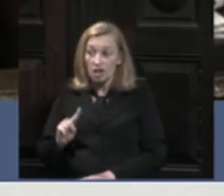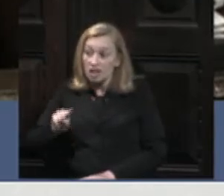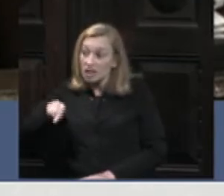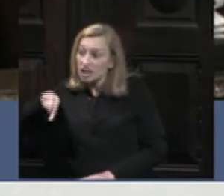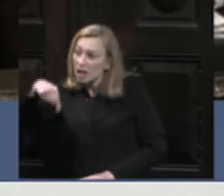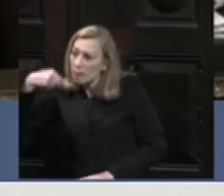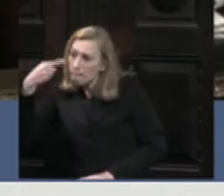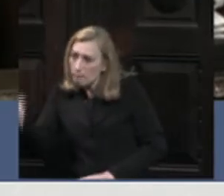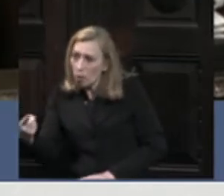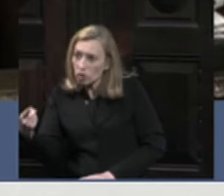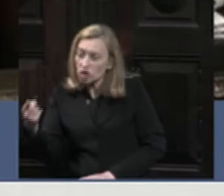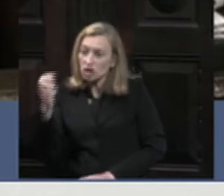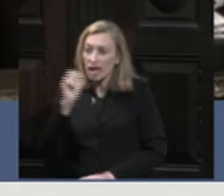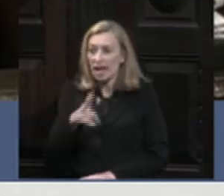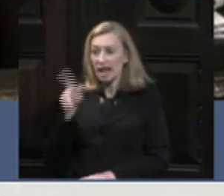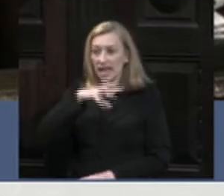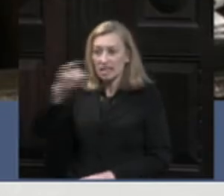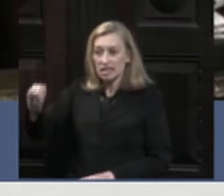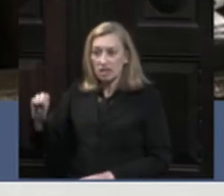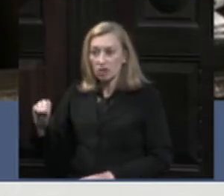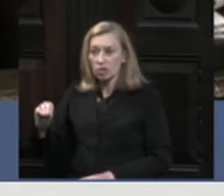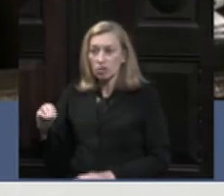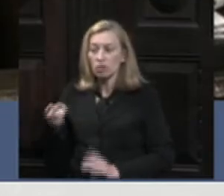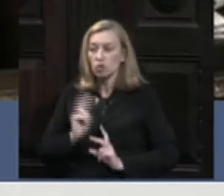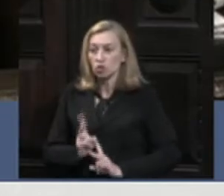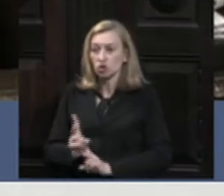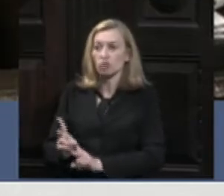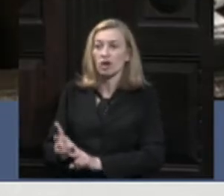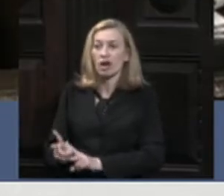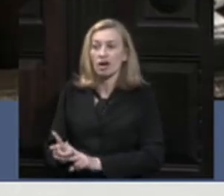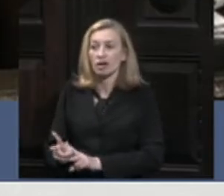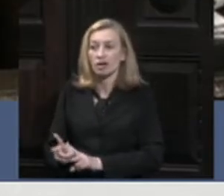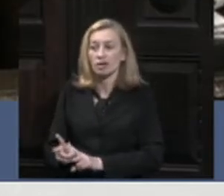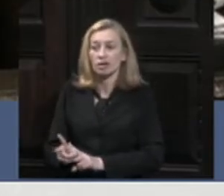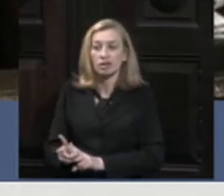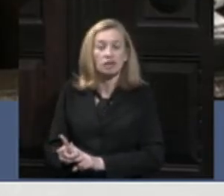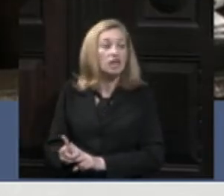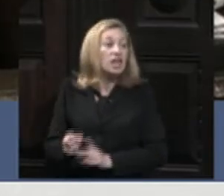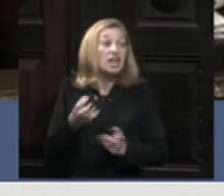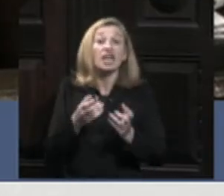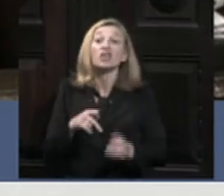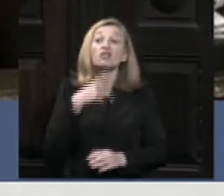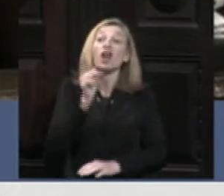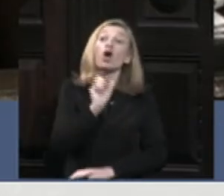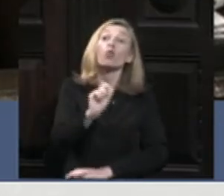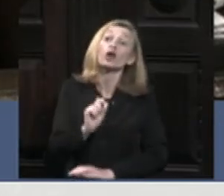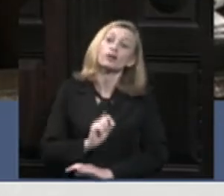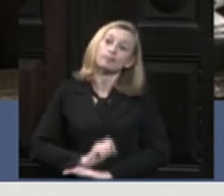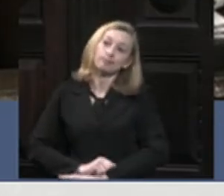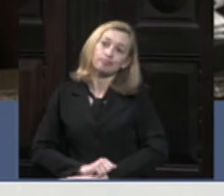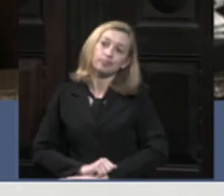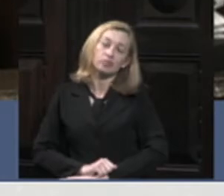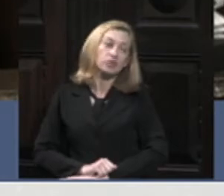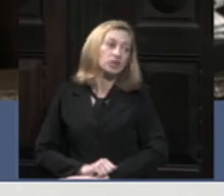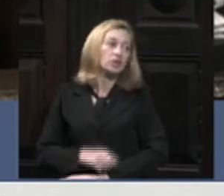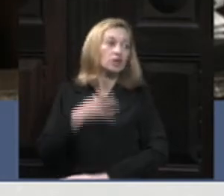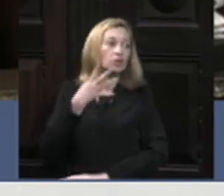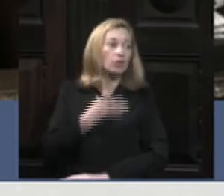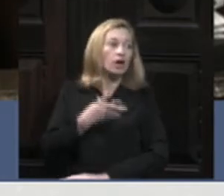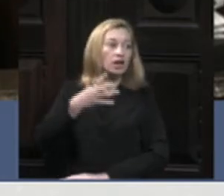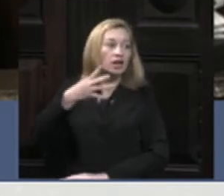da eleição, ele será mantido, querendo dizer que os